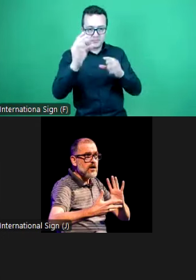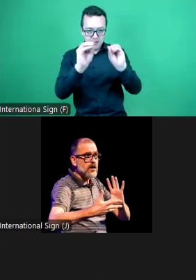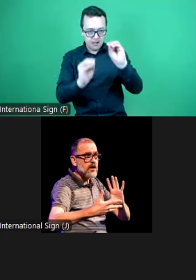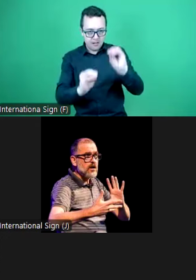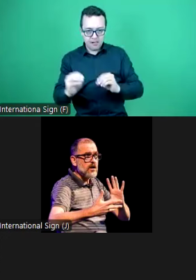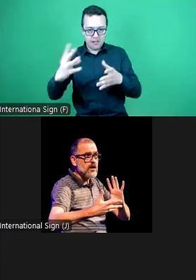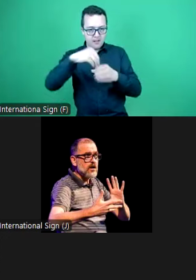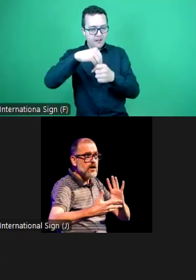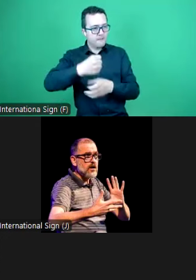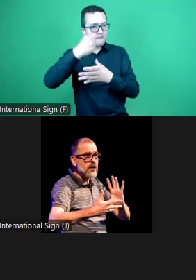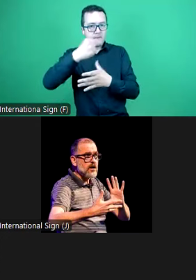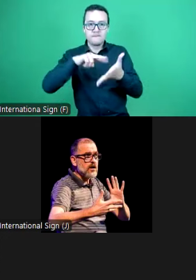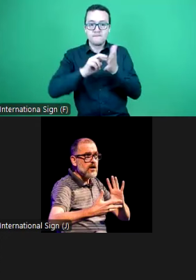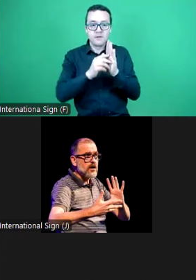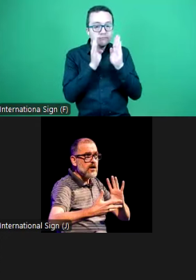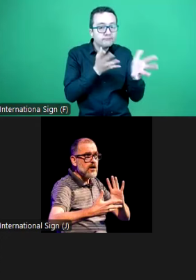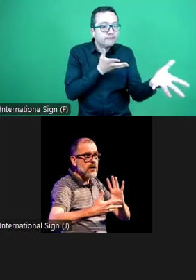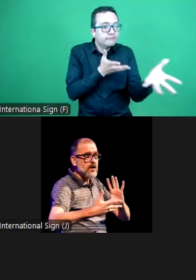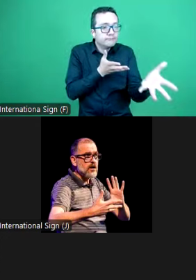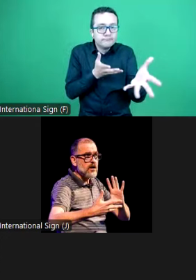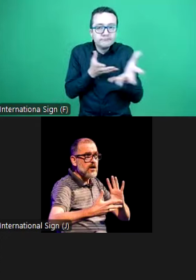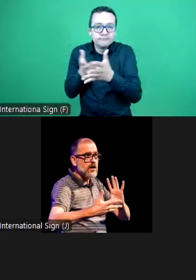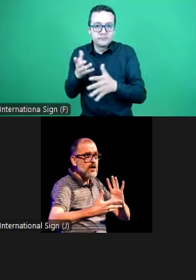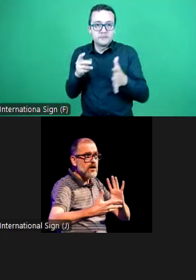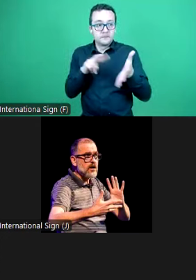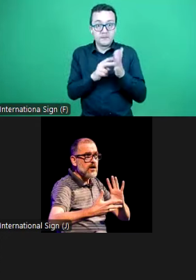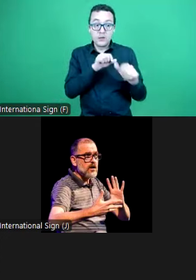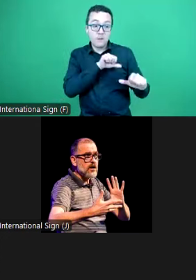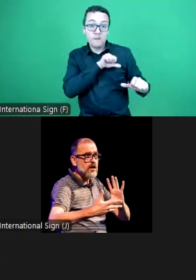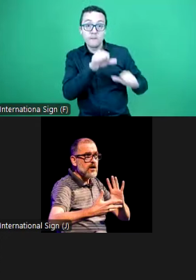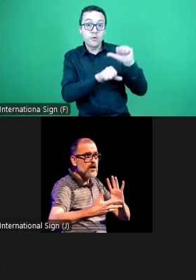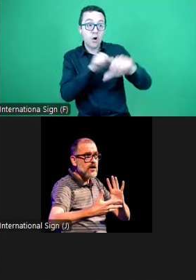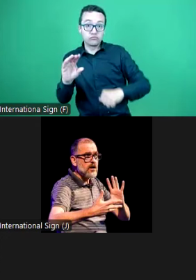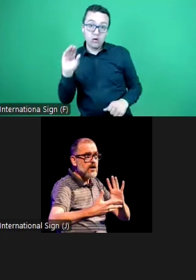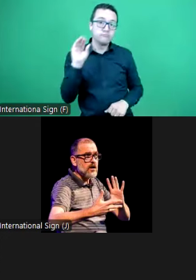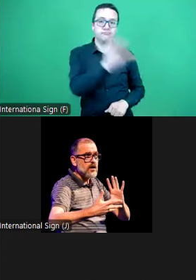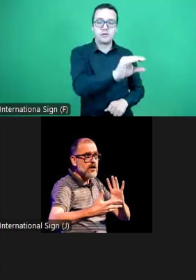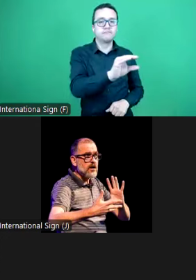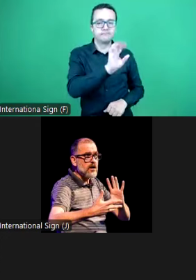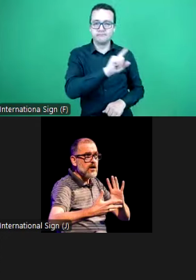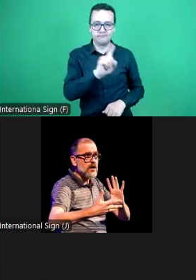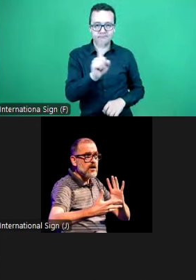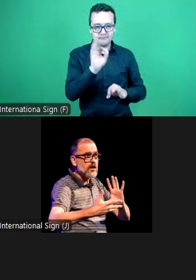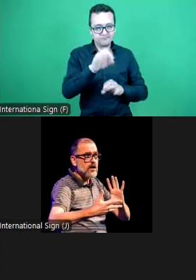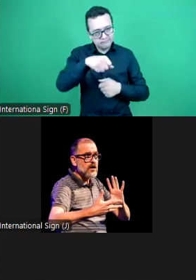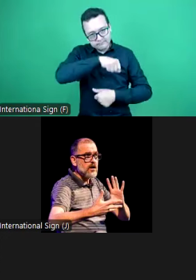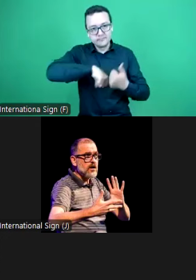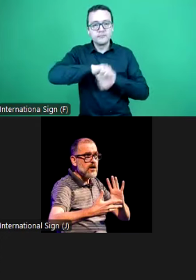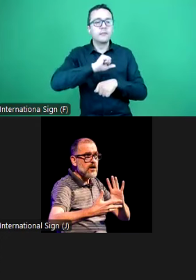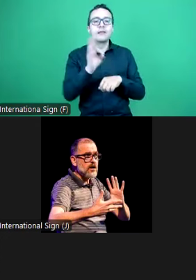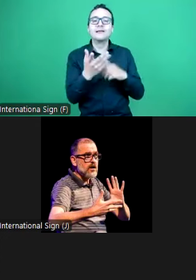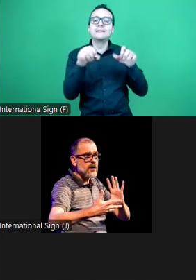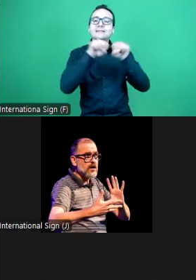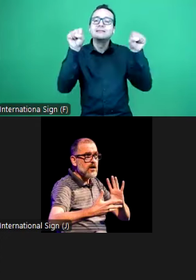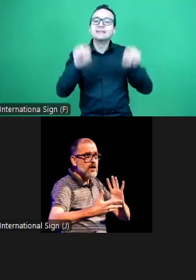por procedimento, a gente vai induzir que o sistema se organize para atender o paciente como um todo, completando a etapa da linha